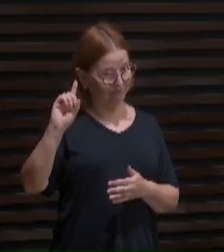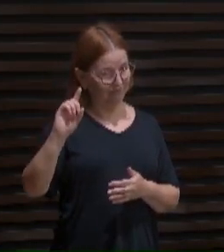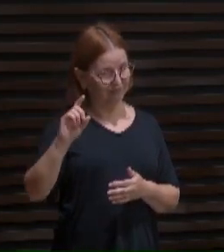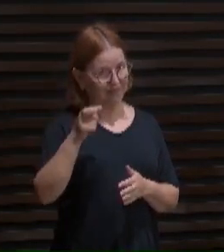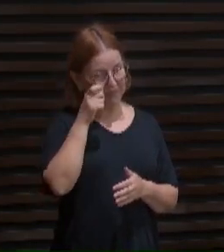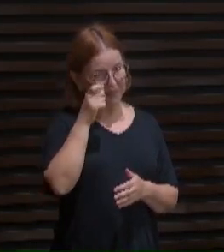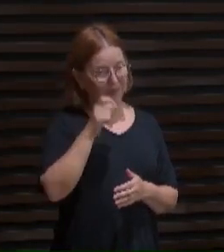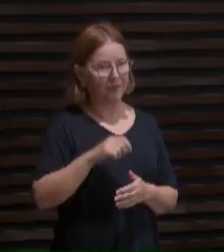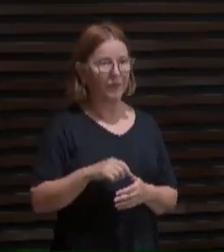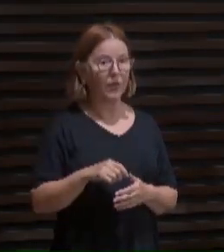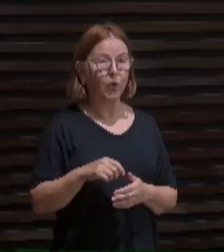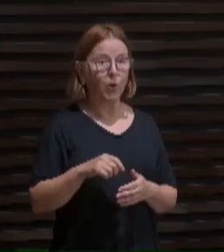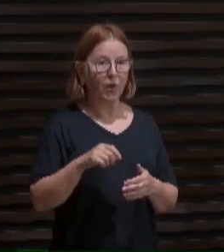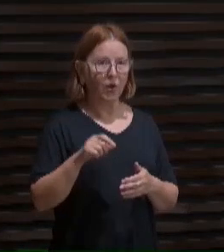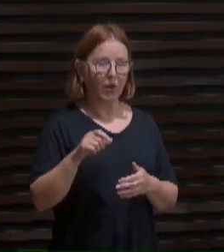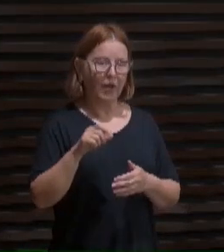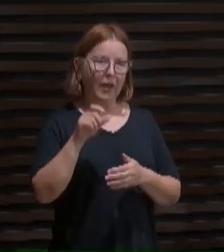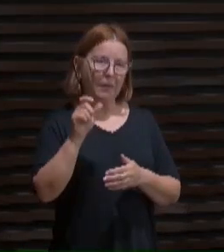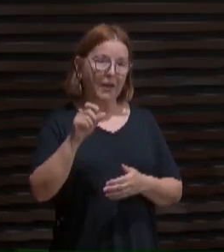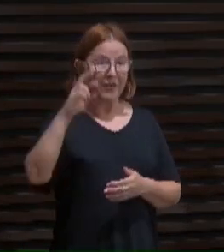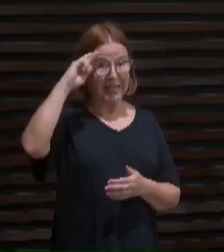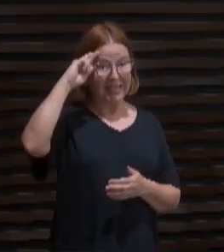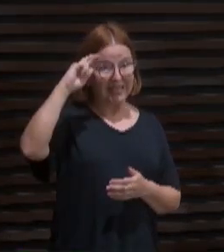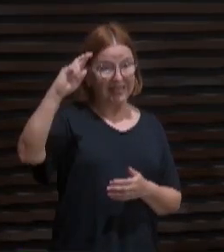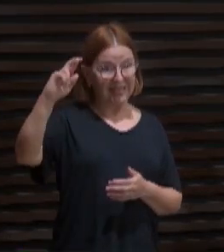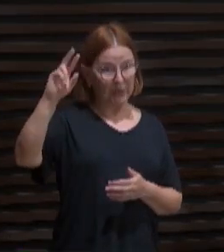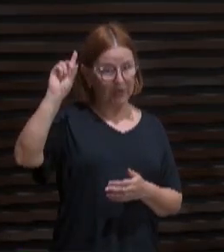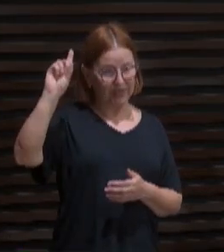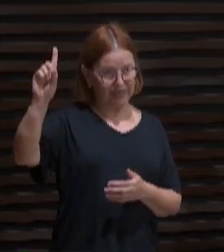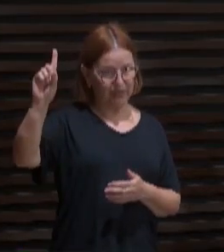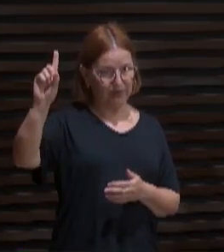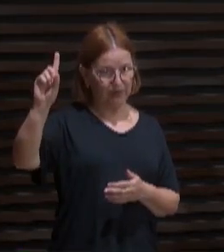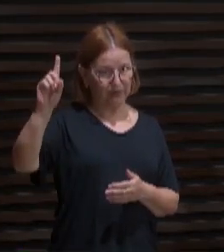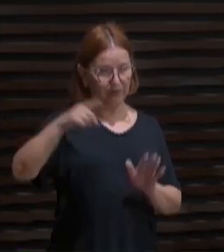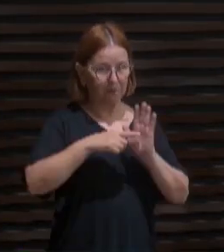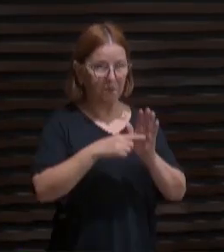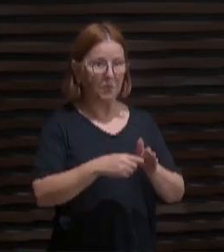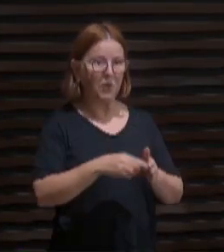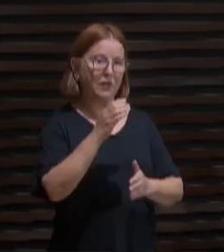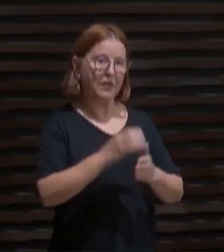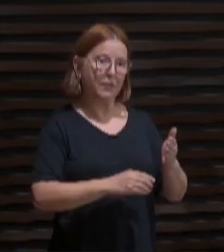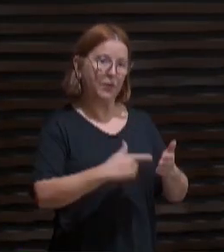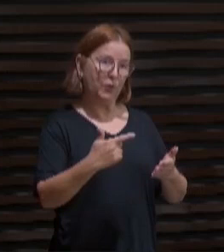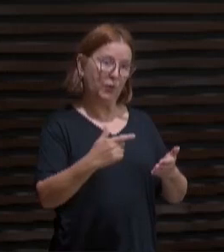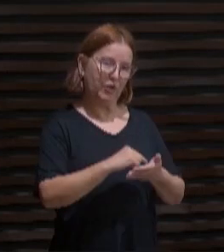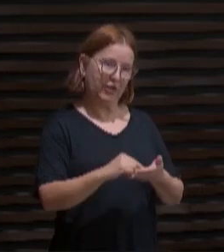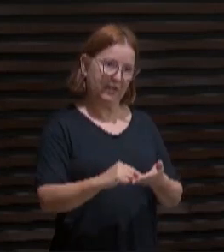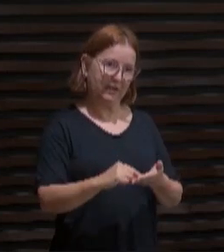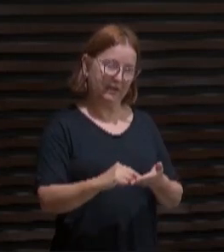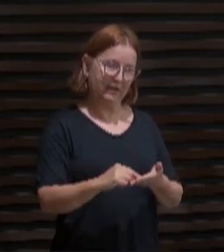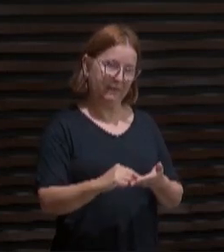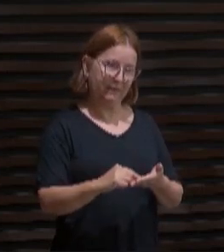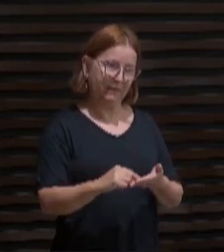Este nome Senhor Deus, ele aparece no capítulo 2, a partir do versículo